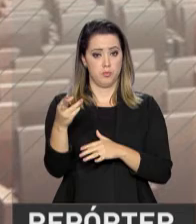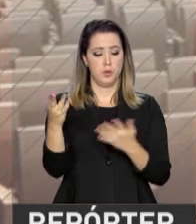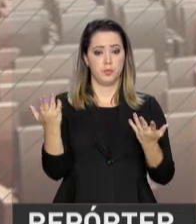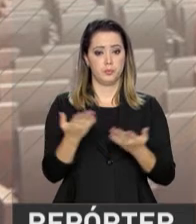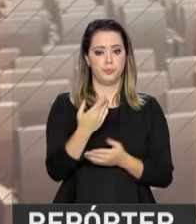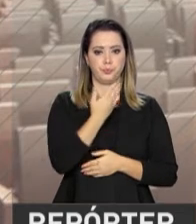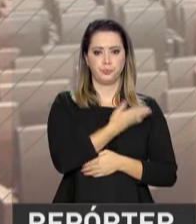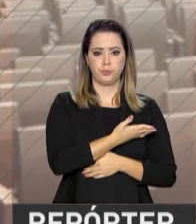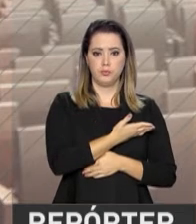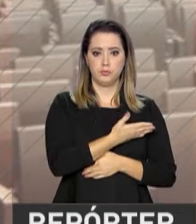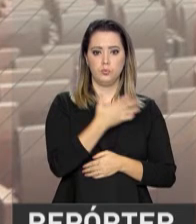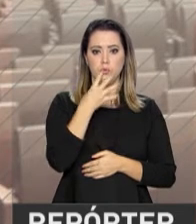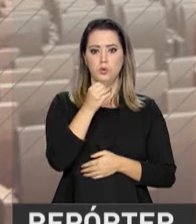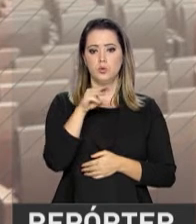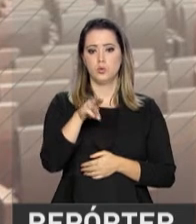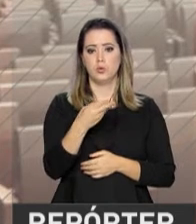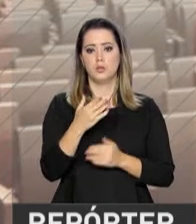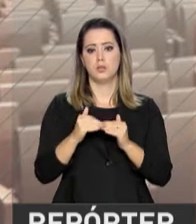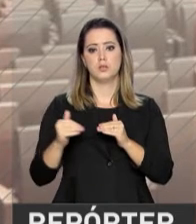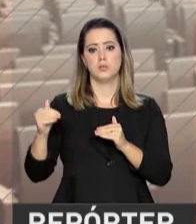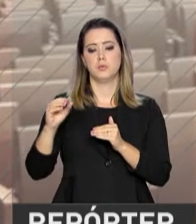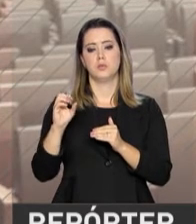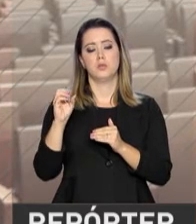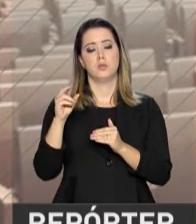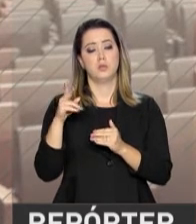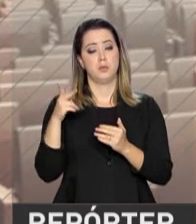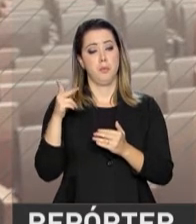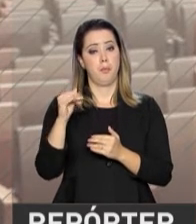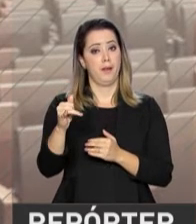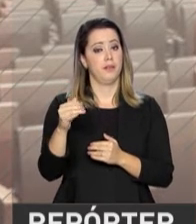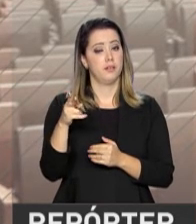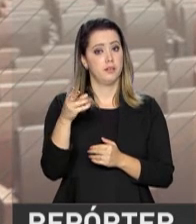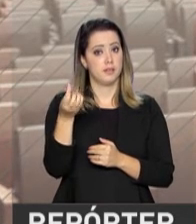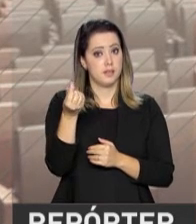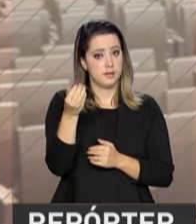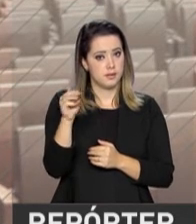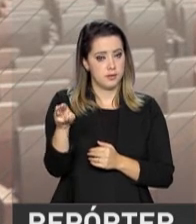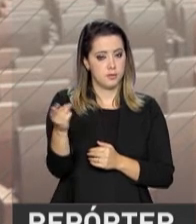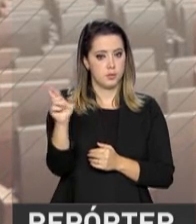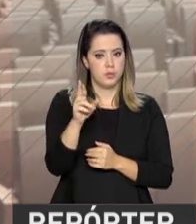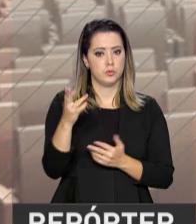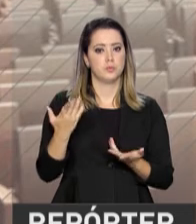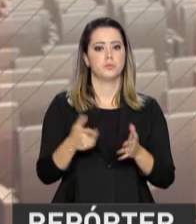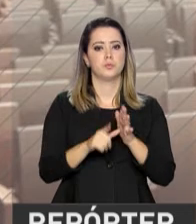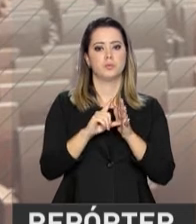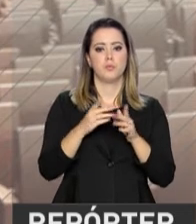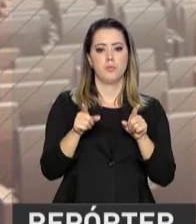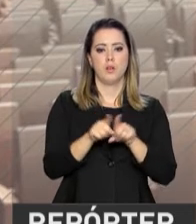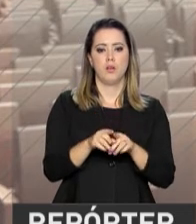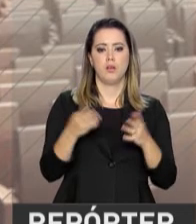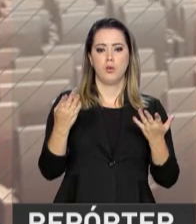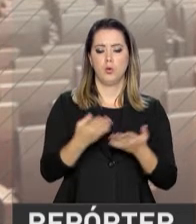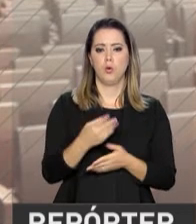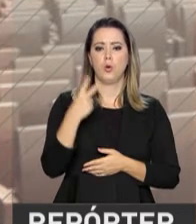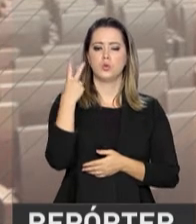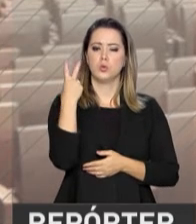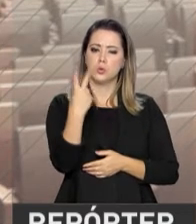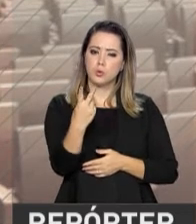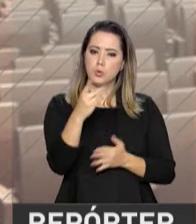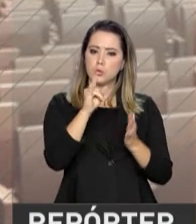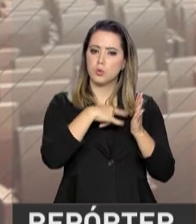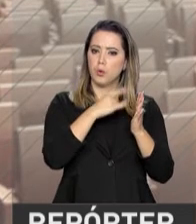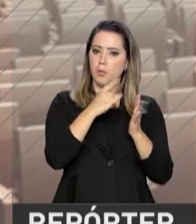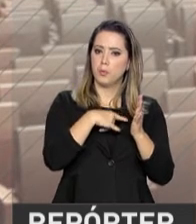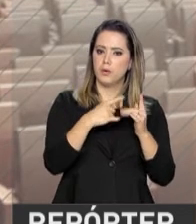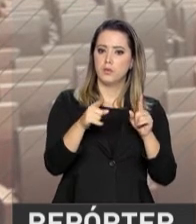para R$60 milhões para grandes empresas. No lugar de 4, apenas 2 comprovantes vão ser exigidos